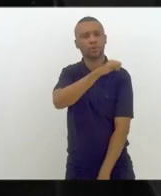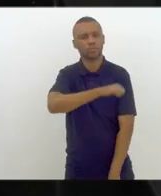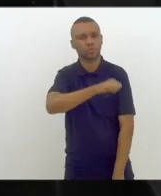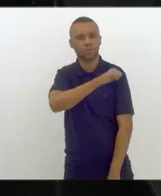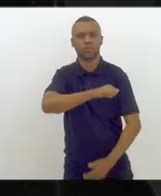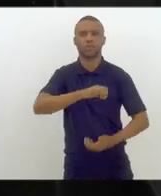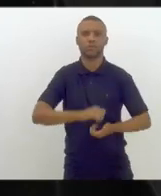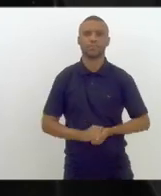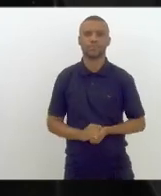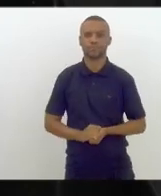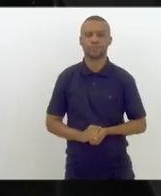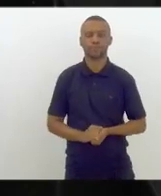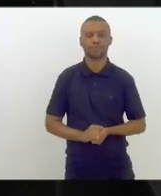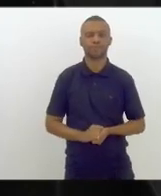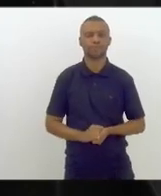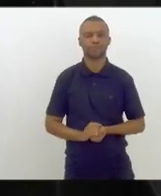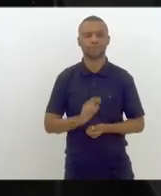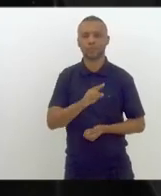Janeiro